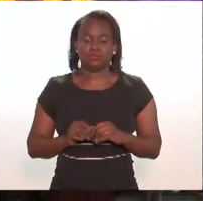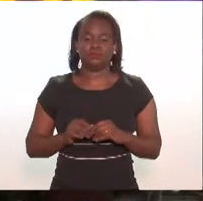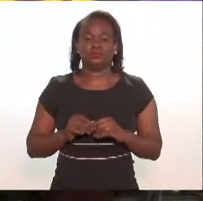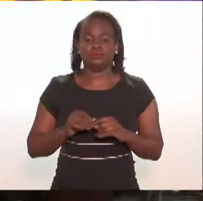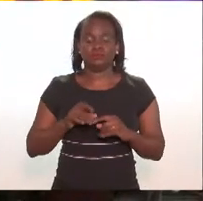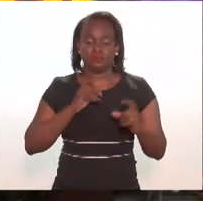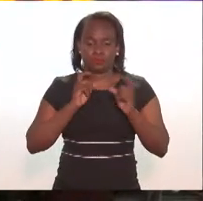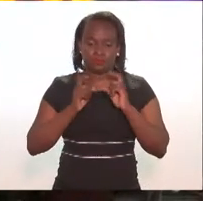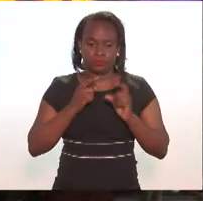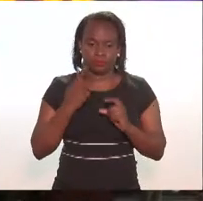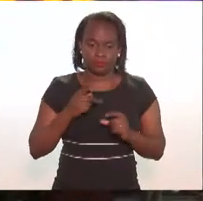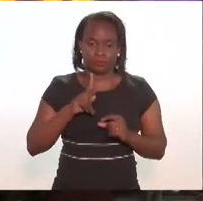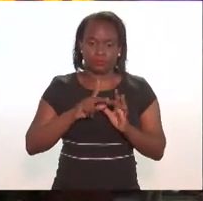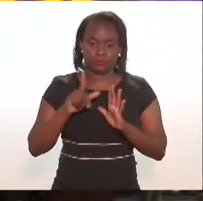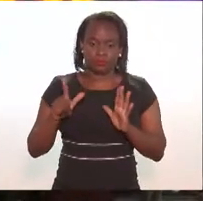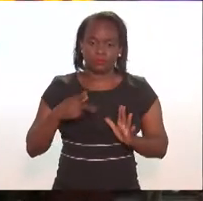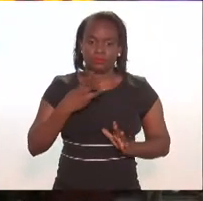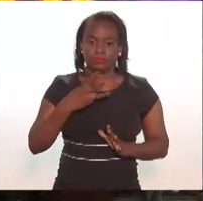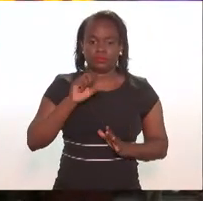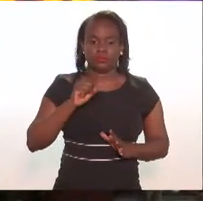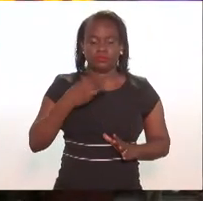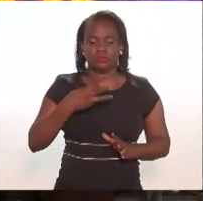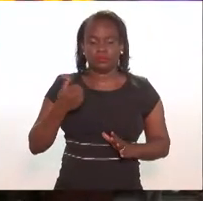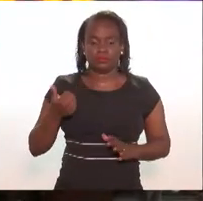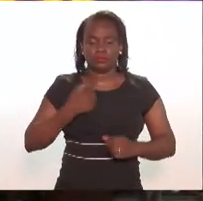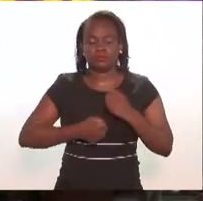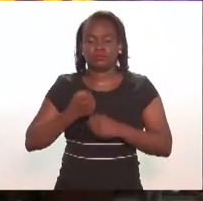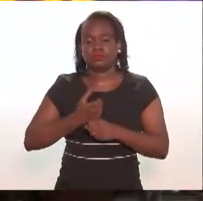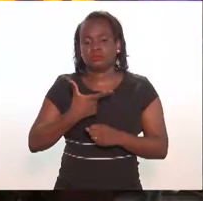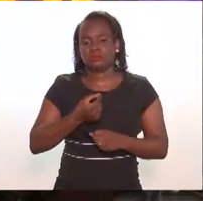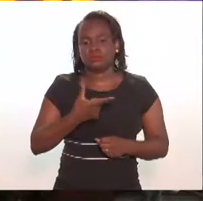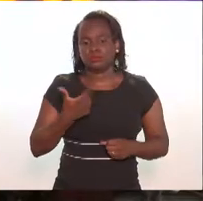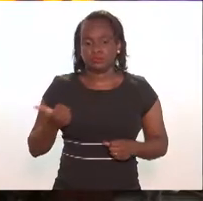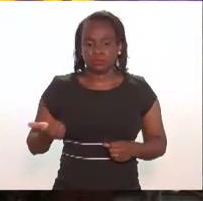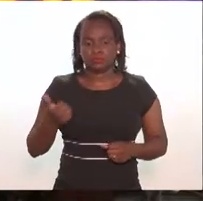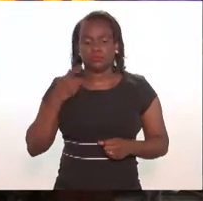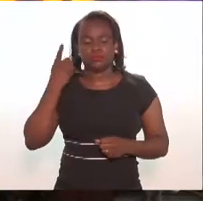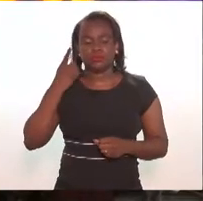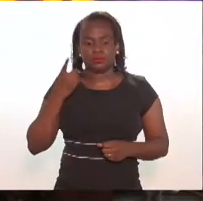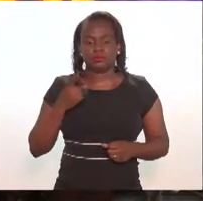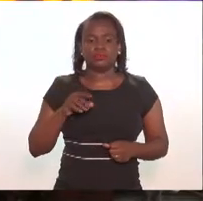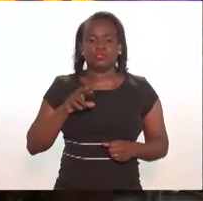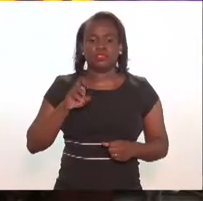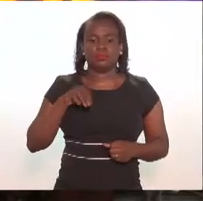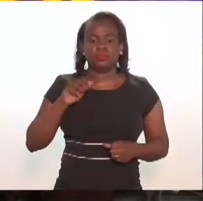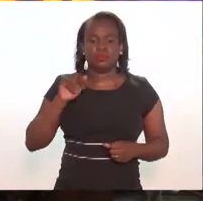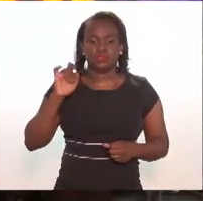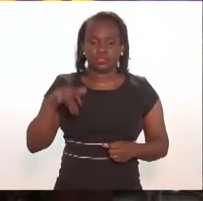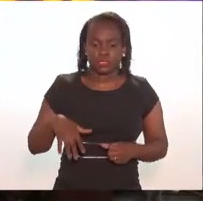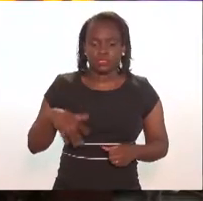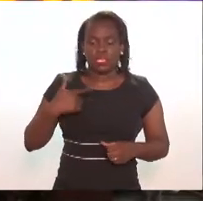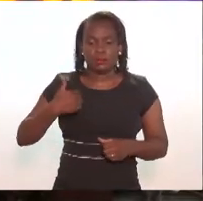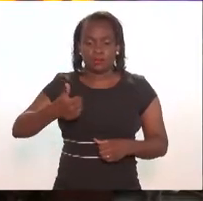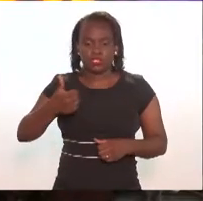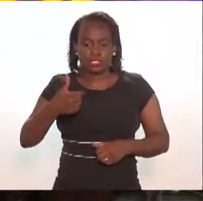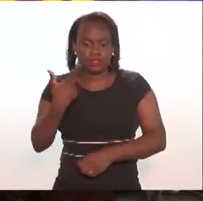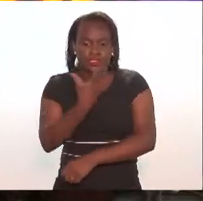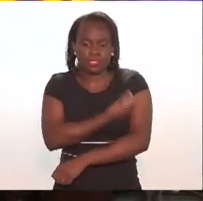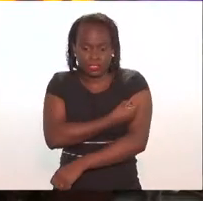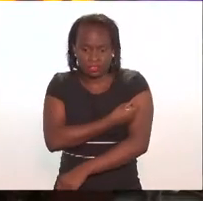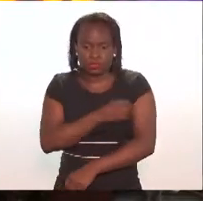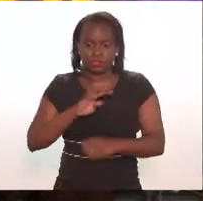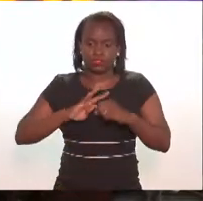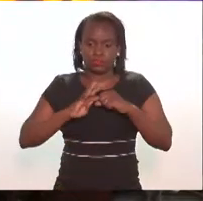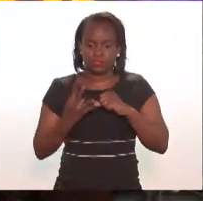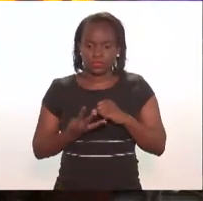urgência em discussão única projeto de lei 3831 de 2021, de autoria do deputado Rodrigo Amorim, que garante prioridade de vacinação do